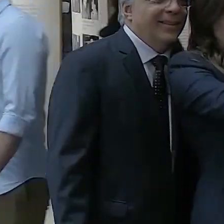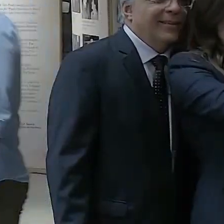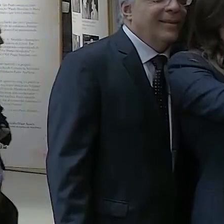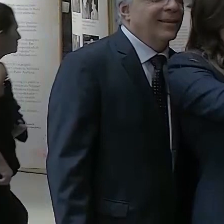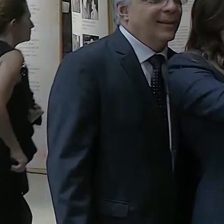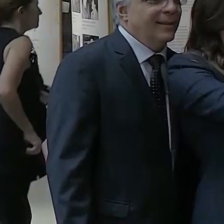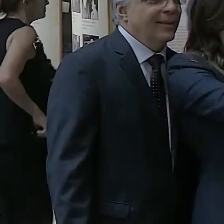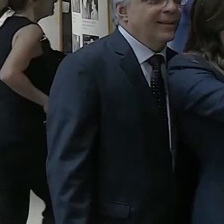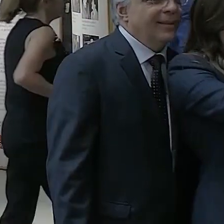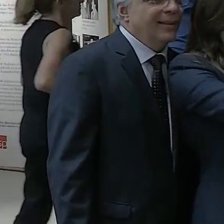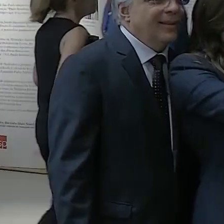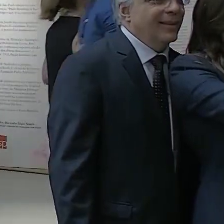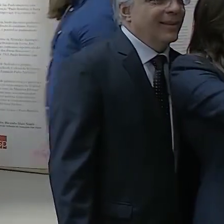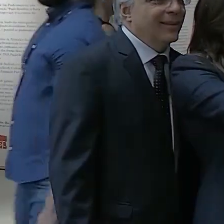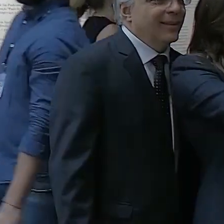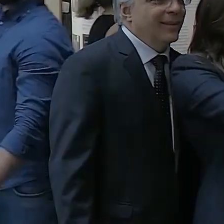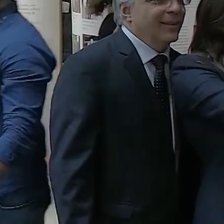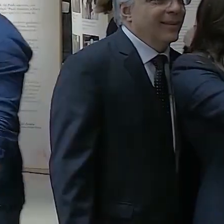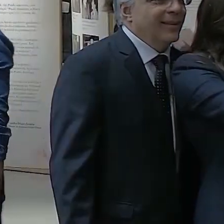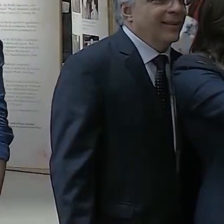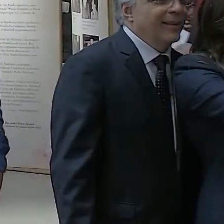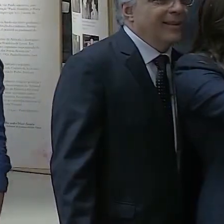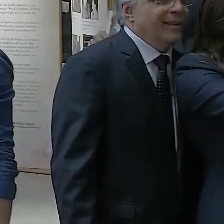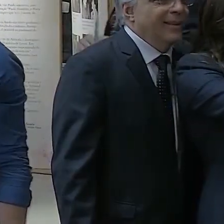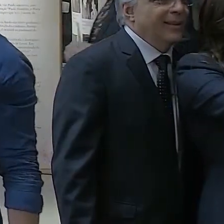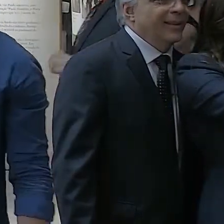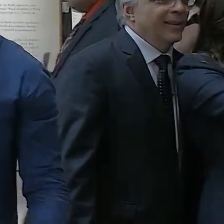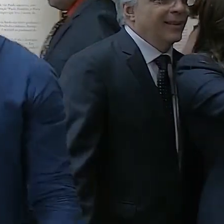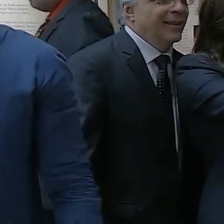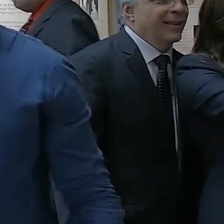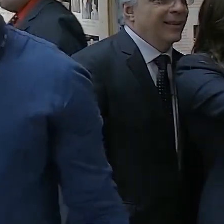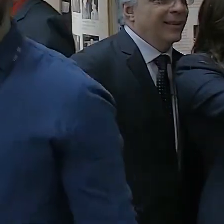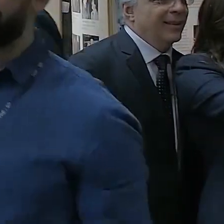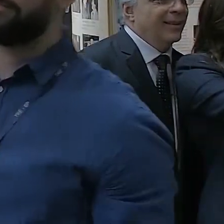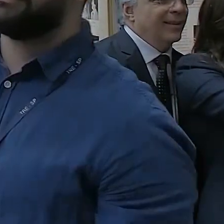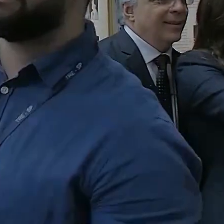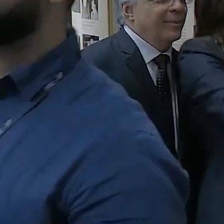apresentá-los, no final eu só voto para fechar.